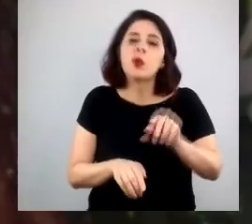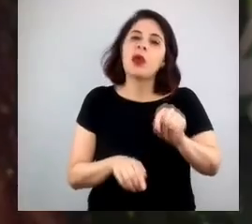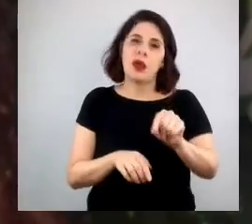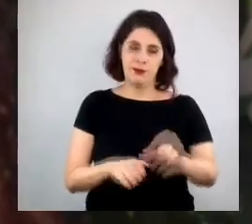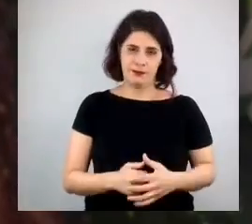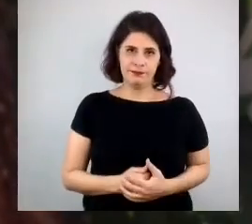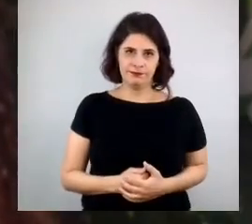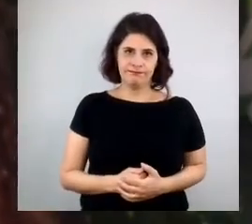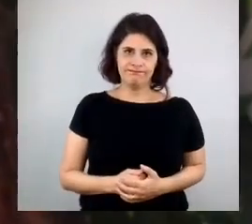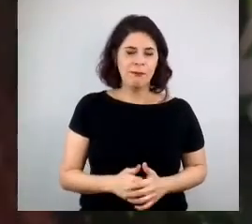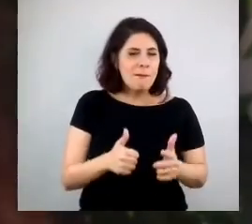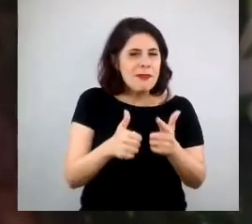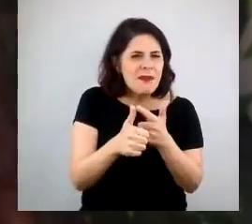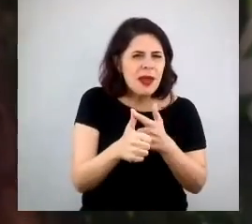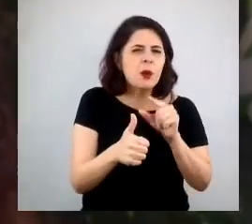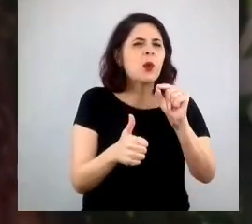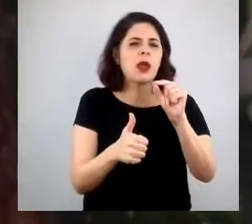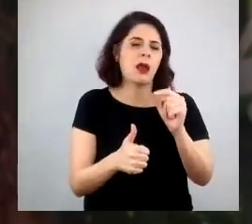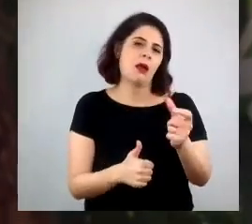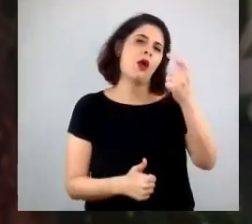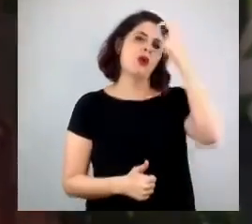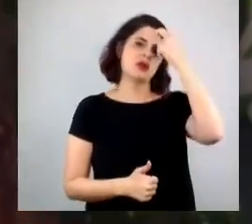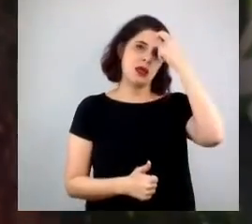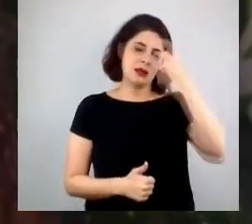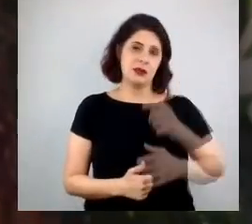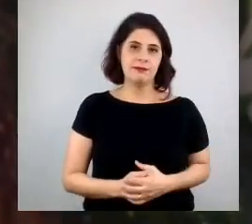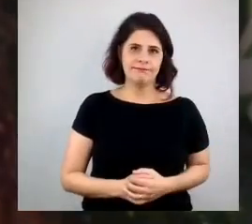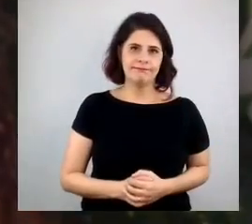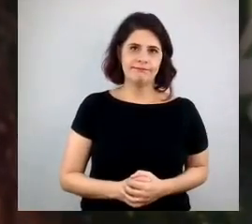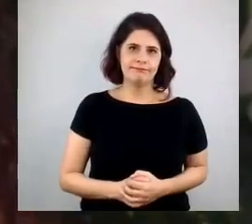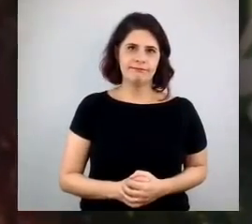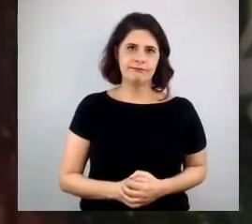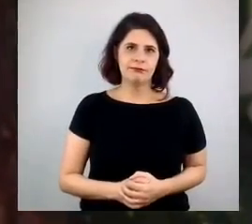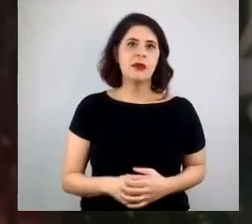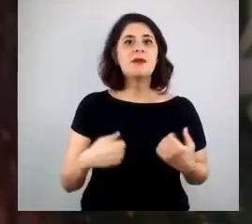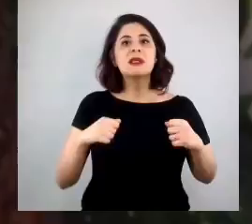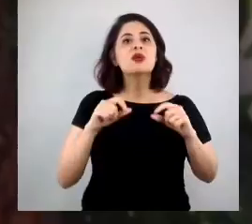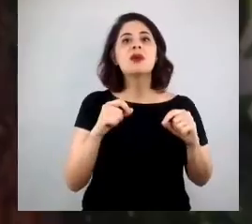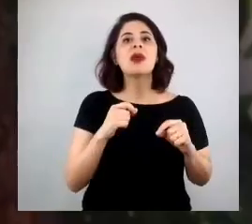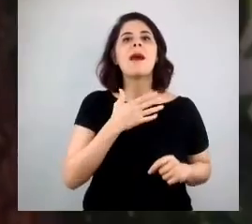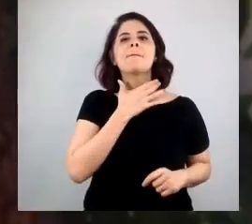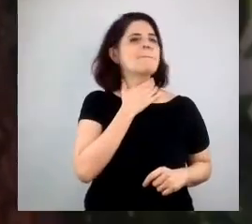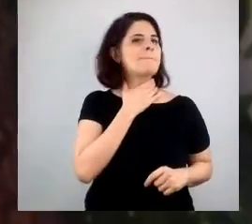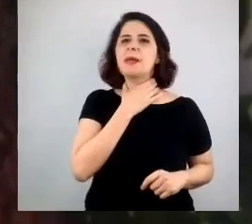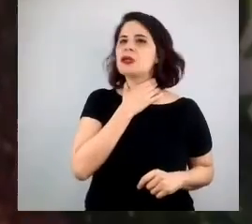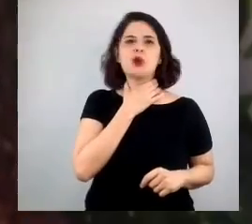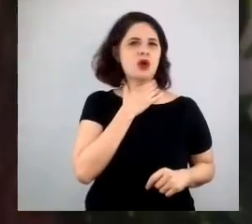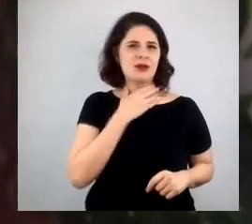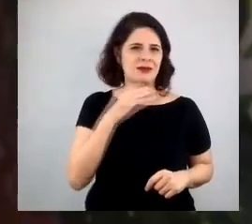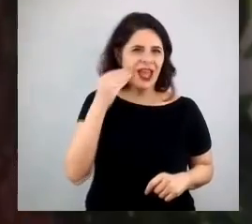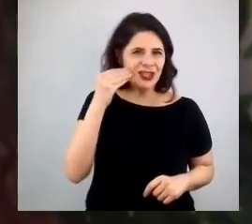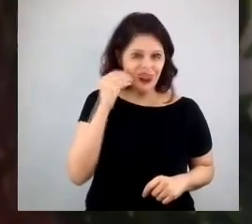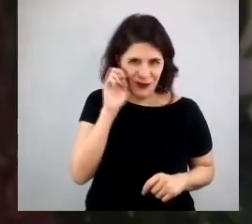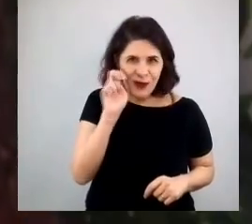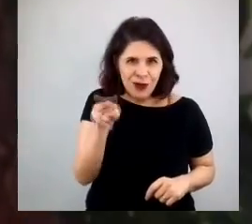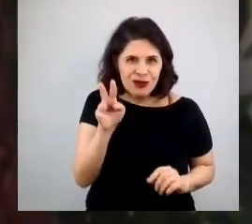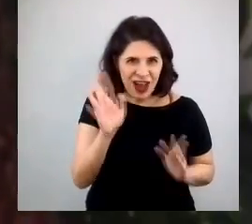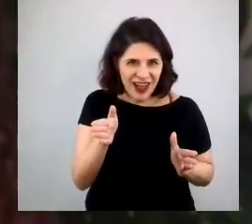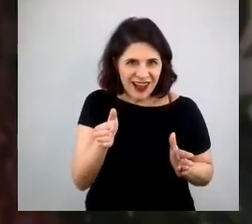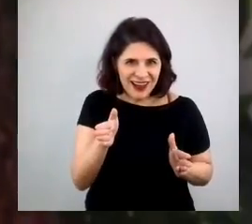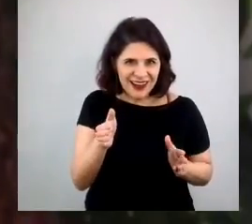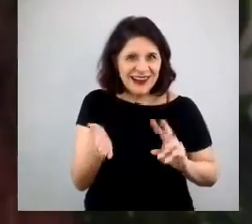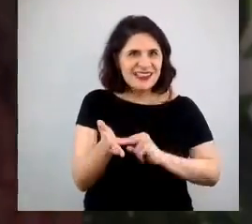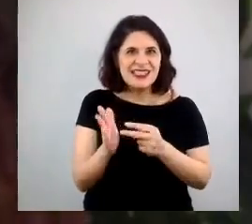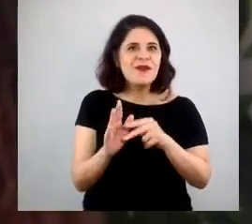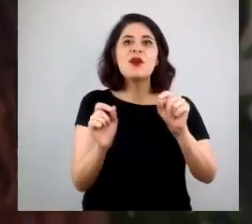consciência. Teste do pescoço. Vocês já ouviram falar no teste do pescoço? É interessante falar do teste